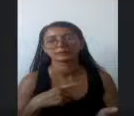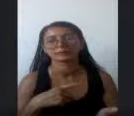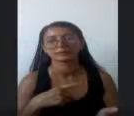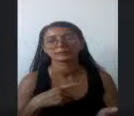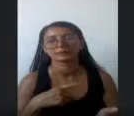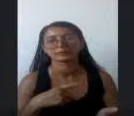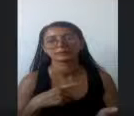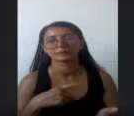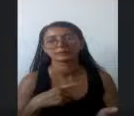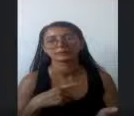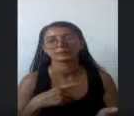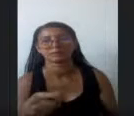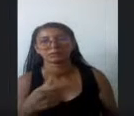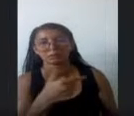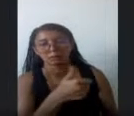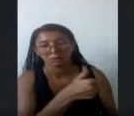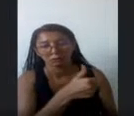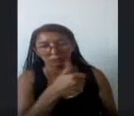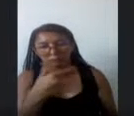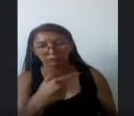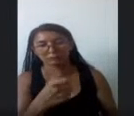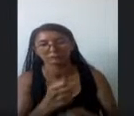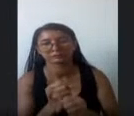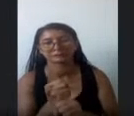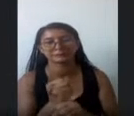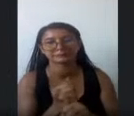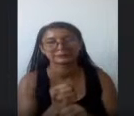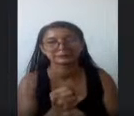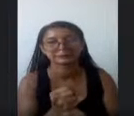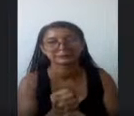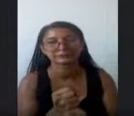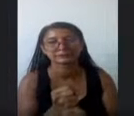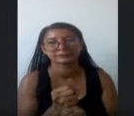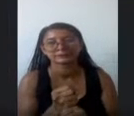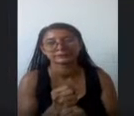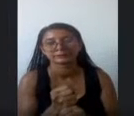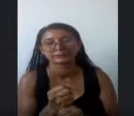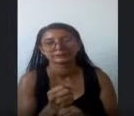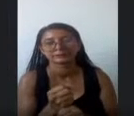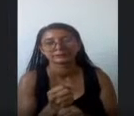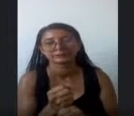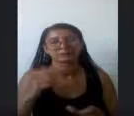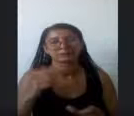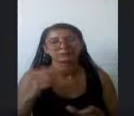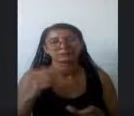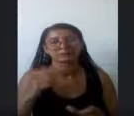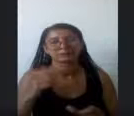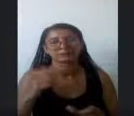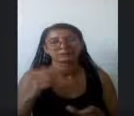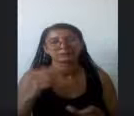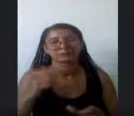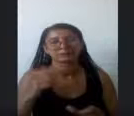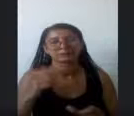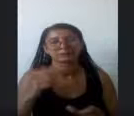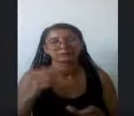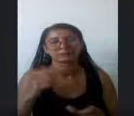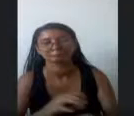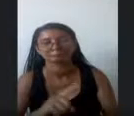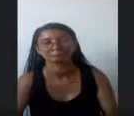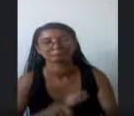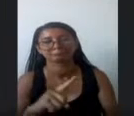12 anos da minha trajetória, antes de estar trabalhando especificamente com infecções sexualmente transmissíveis, eu atuei